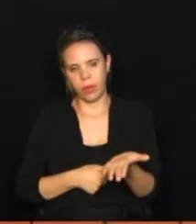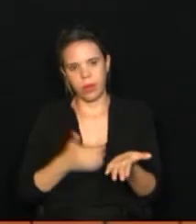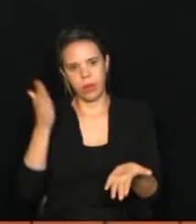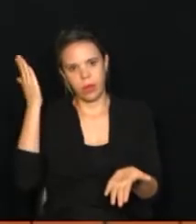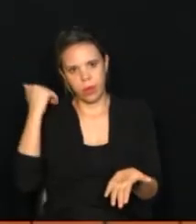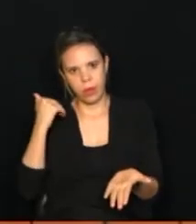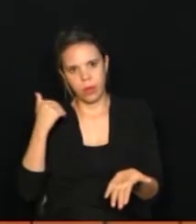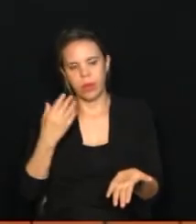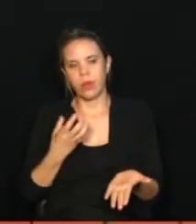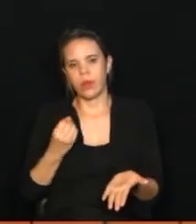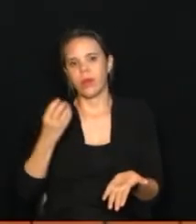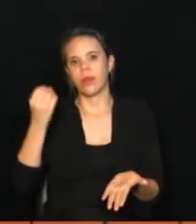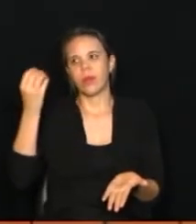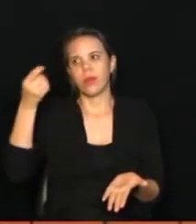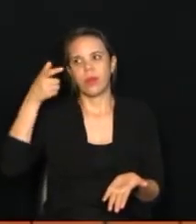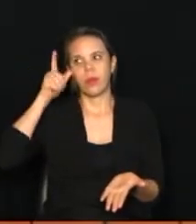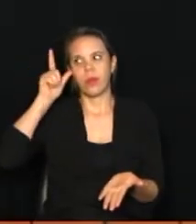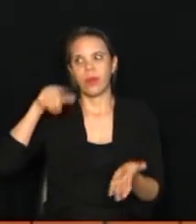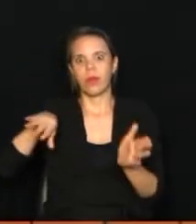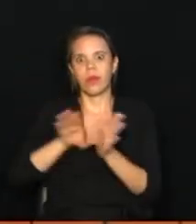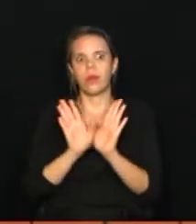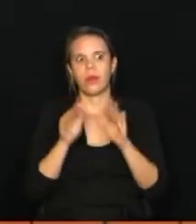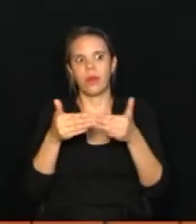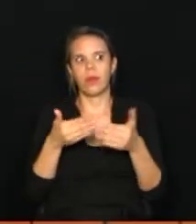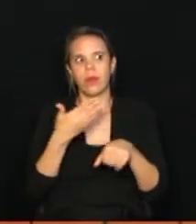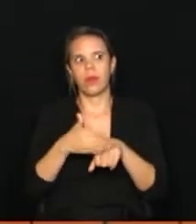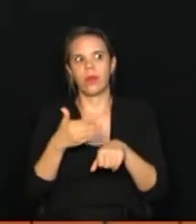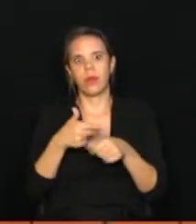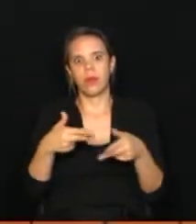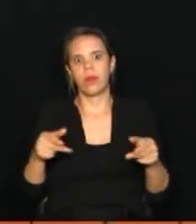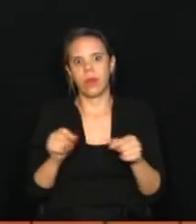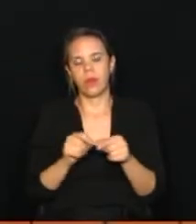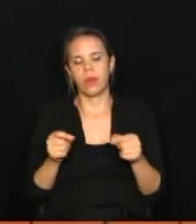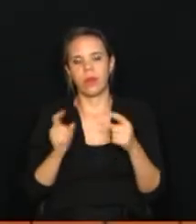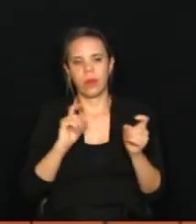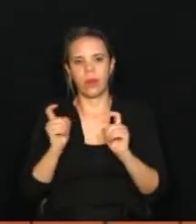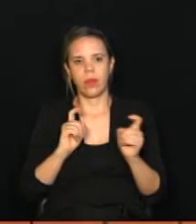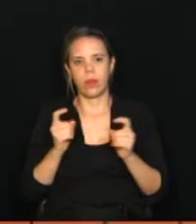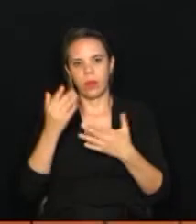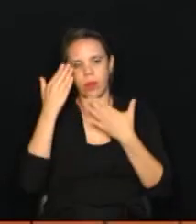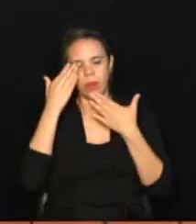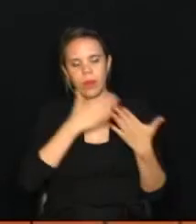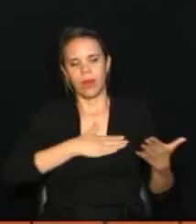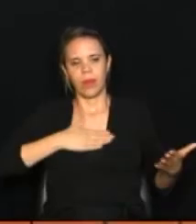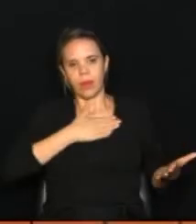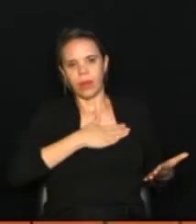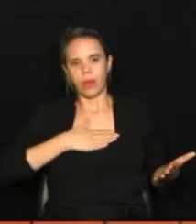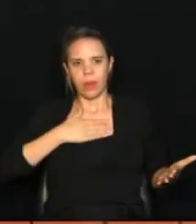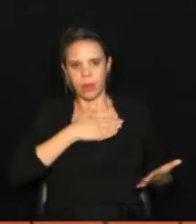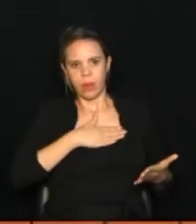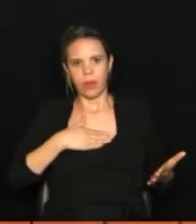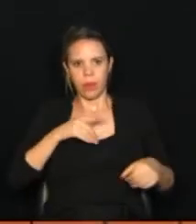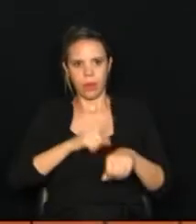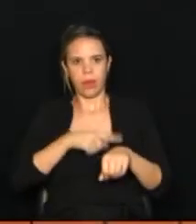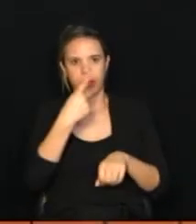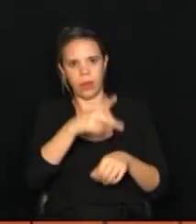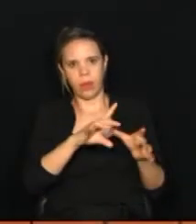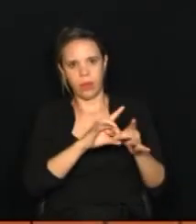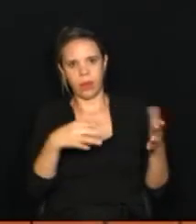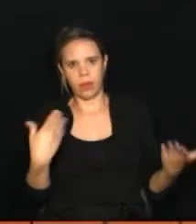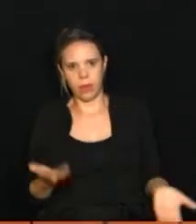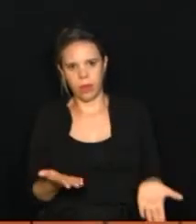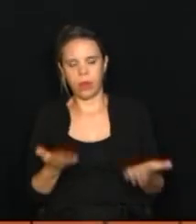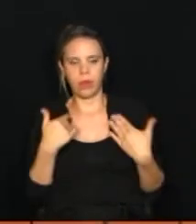da viagem que teve ontem, o foco nos playoffs, então eu agradeço imensamente esse tempo que você disponibilizou